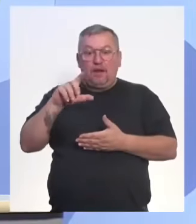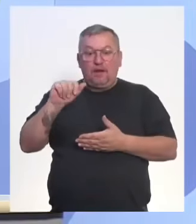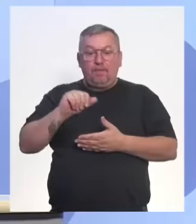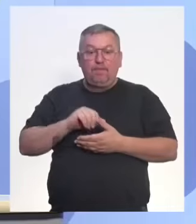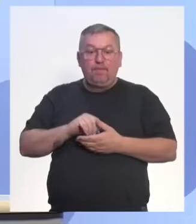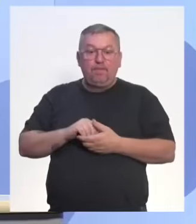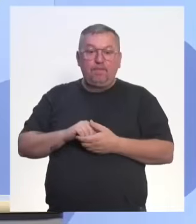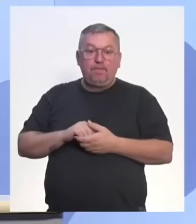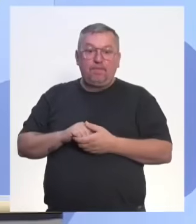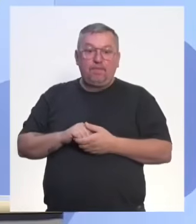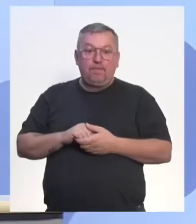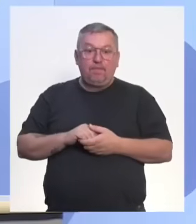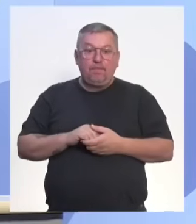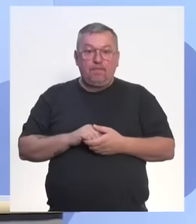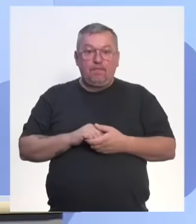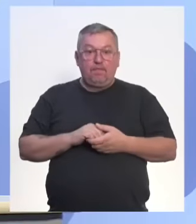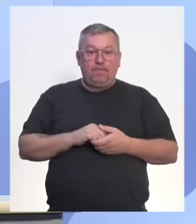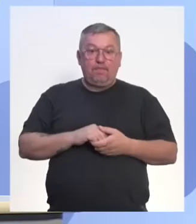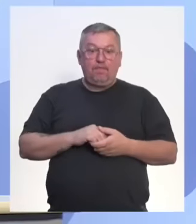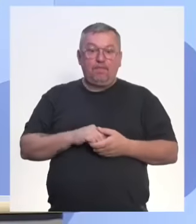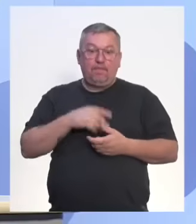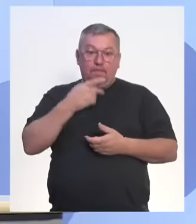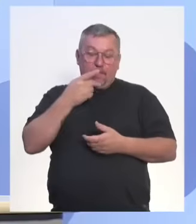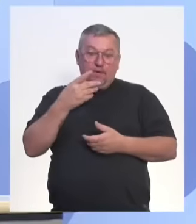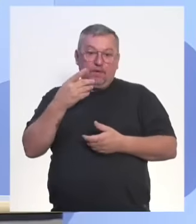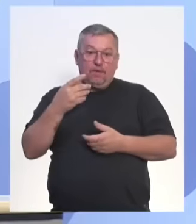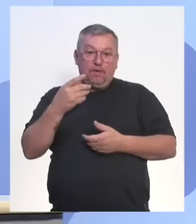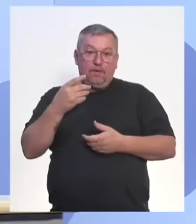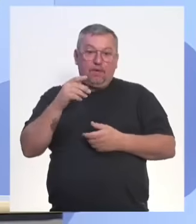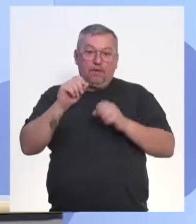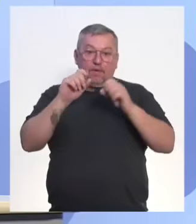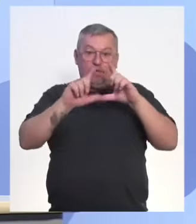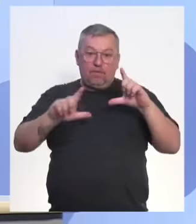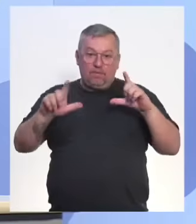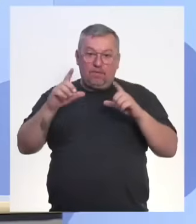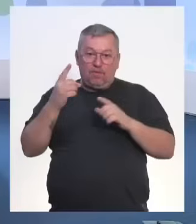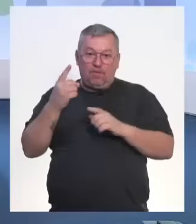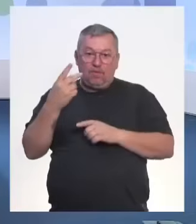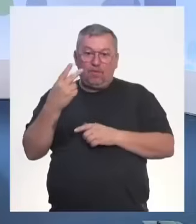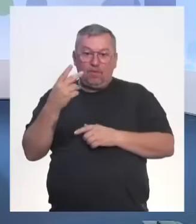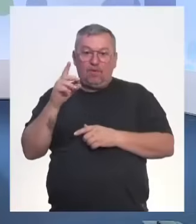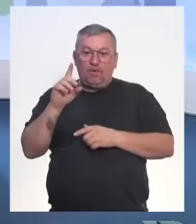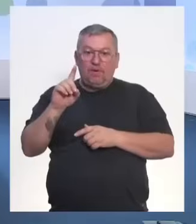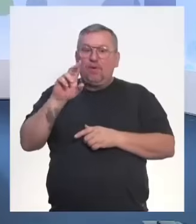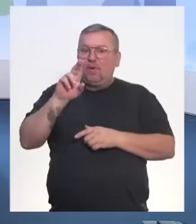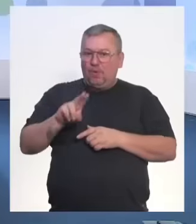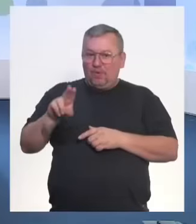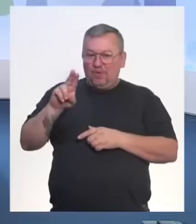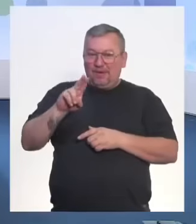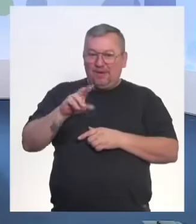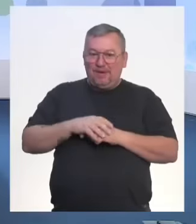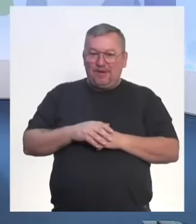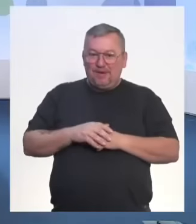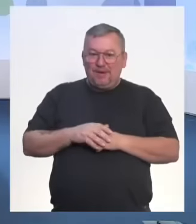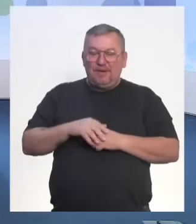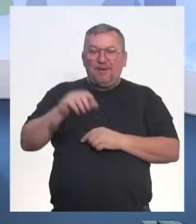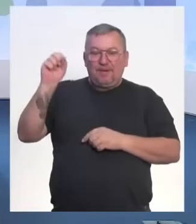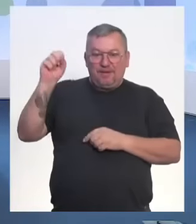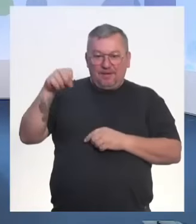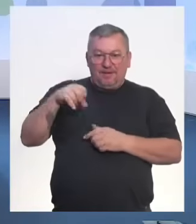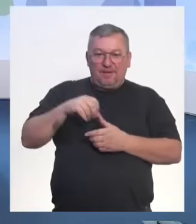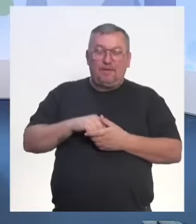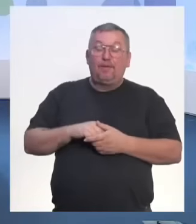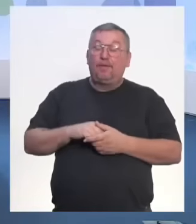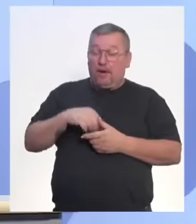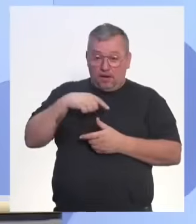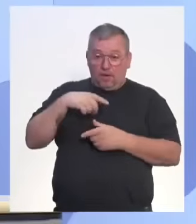perguntou. Disseram que a lousa tem 2 dimensões, então ela não sim. ocupa Entendi. lugar no espaço. Entendi. E o dado sim é isso?